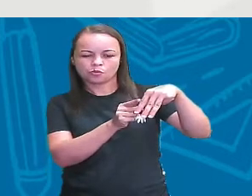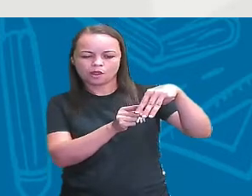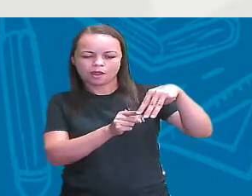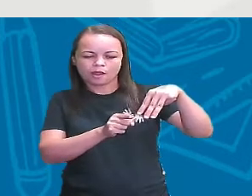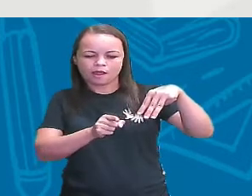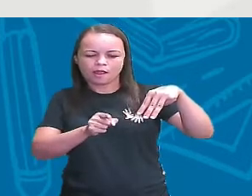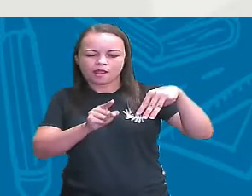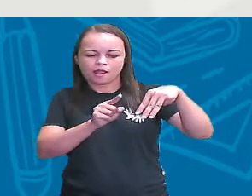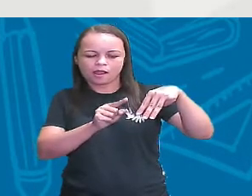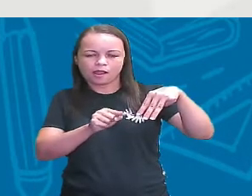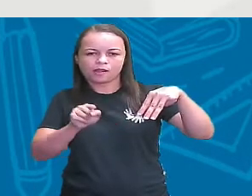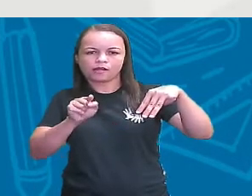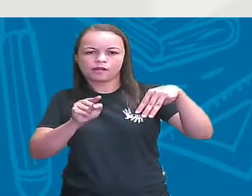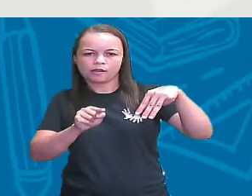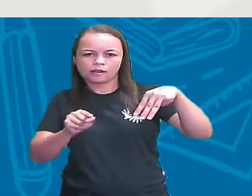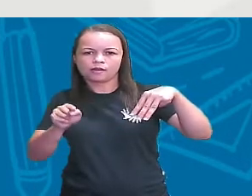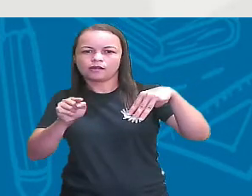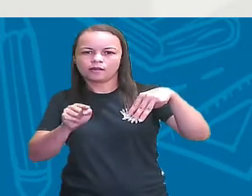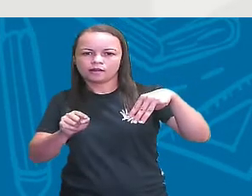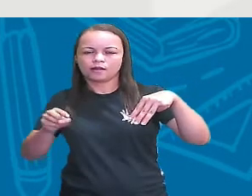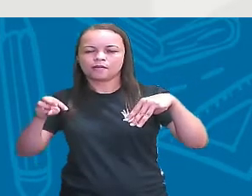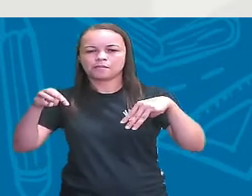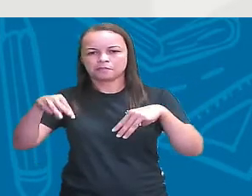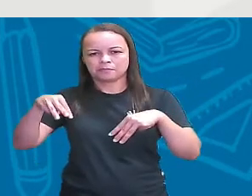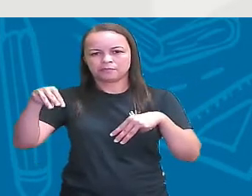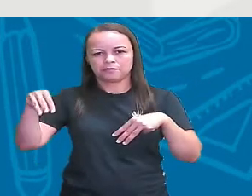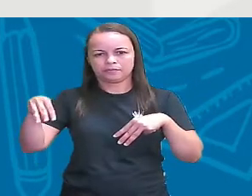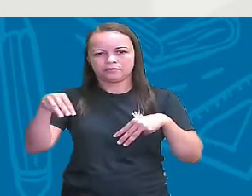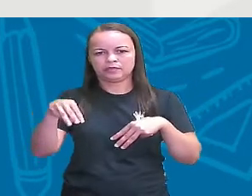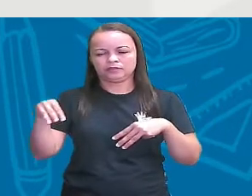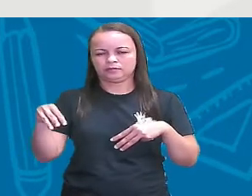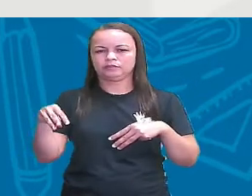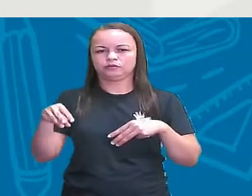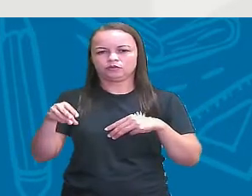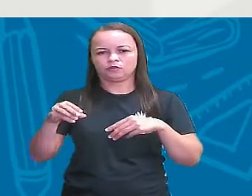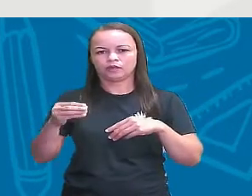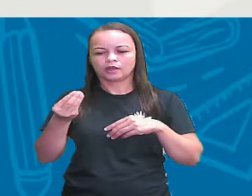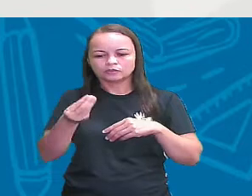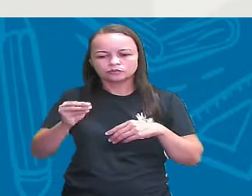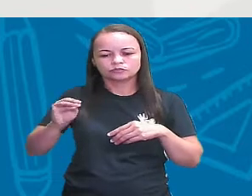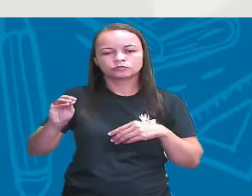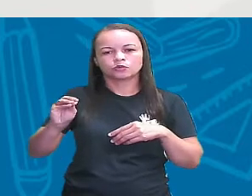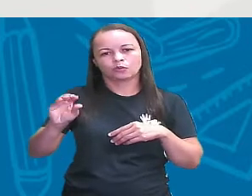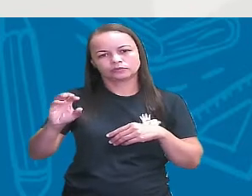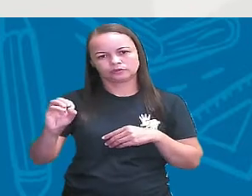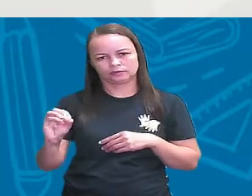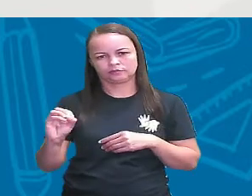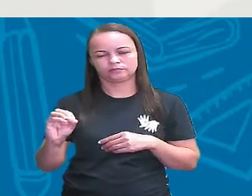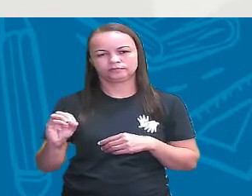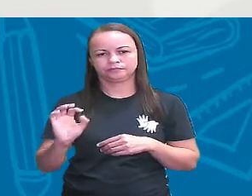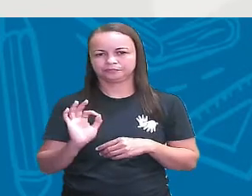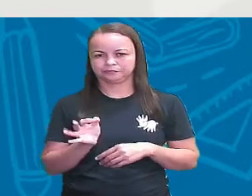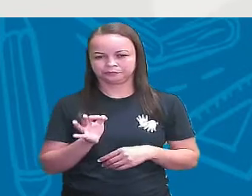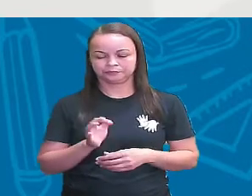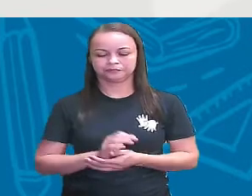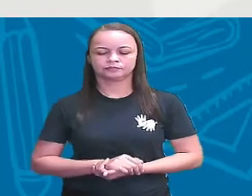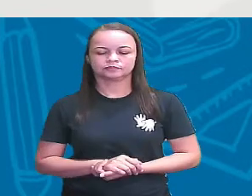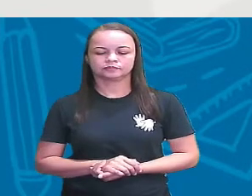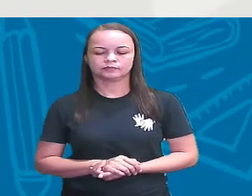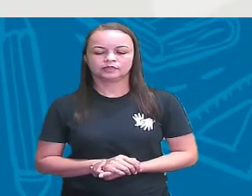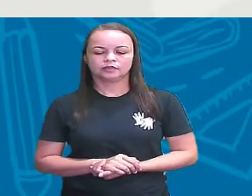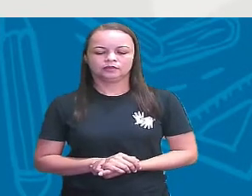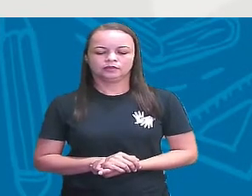até o milímetro. Concluir aí colocando mais um zero. Tudo certo? Vamos seguir